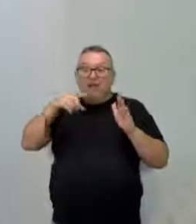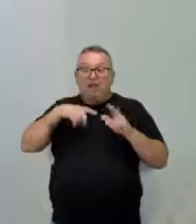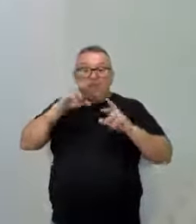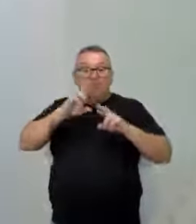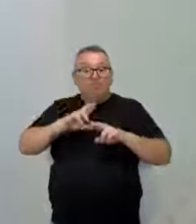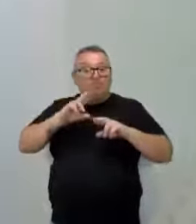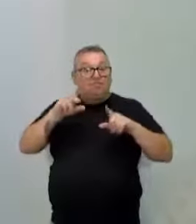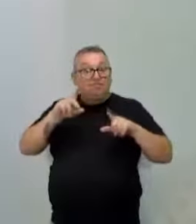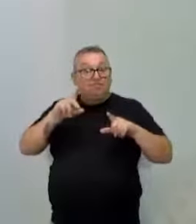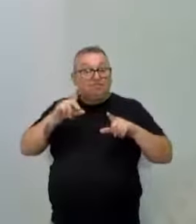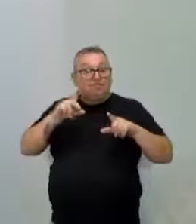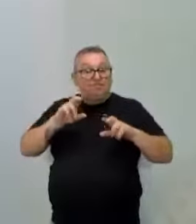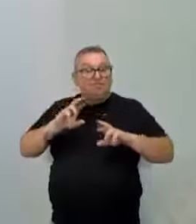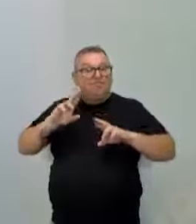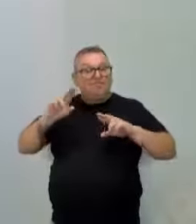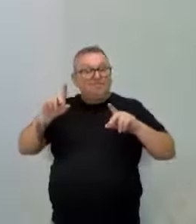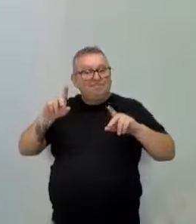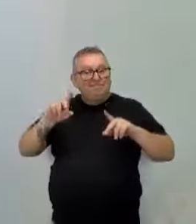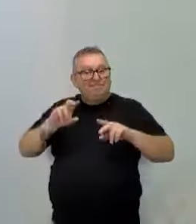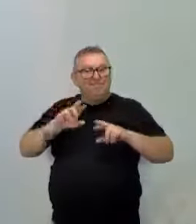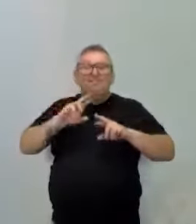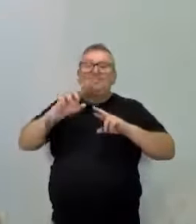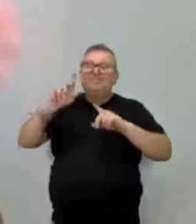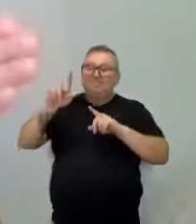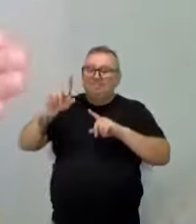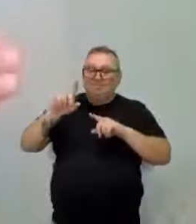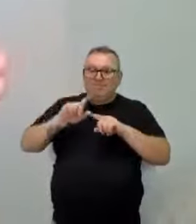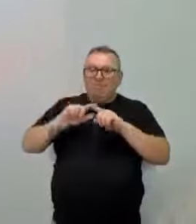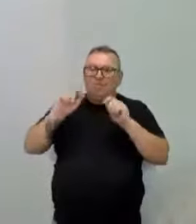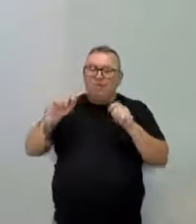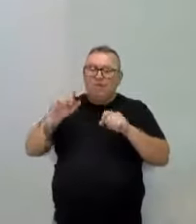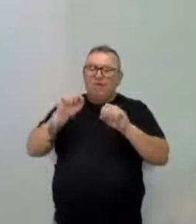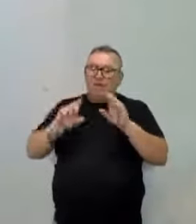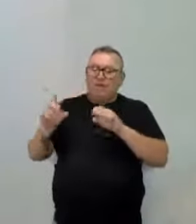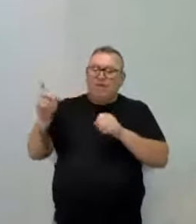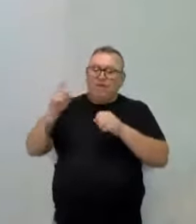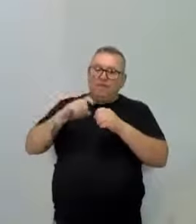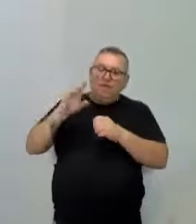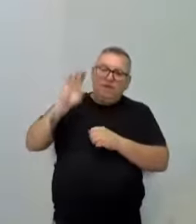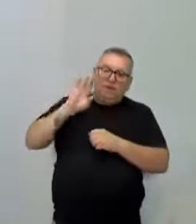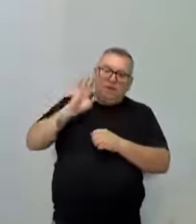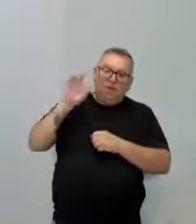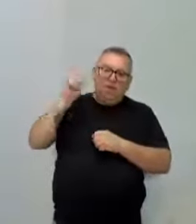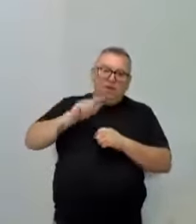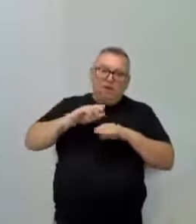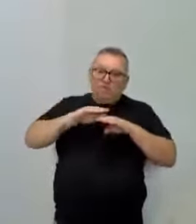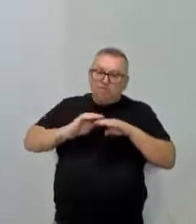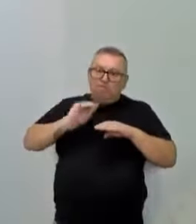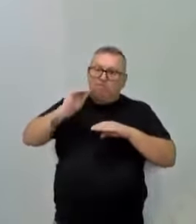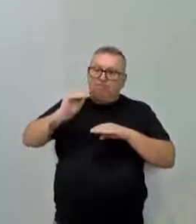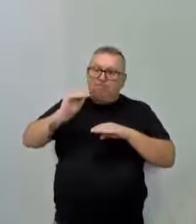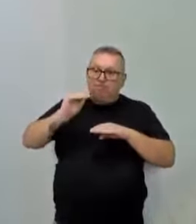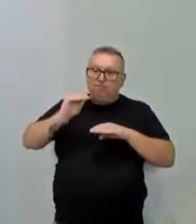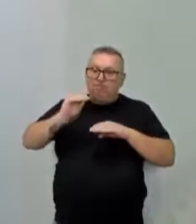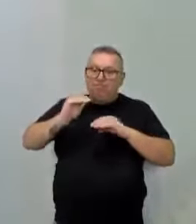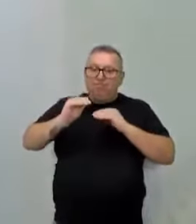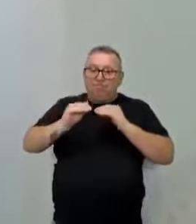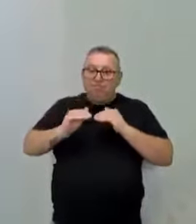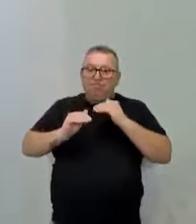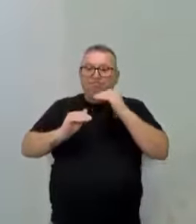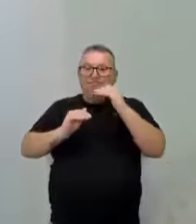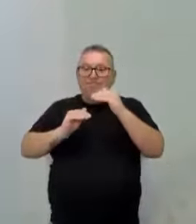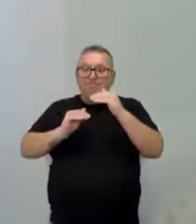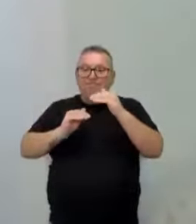cada parada, ele vai estar no movimento que pode ser que ele volte um degrau, pode ser que ele avance um degrau. Isso significa que ele não